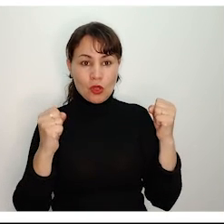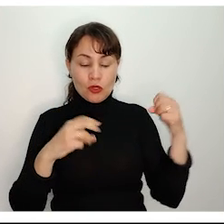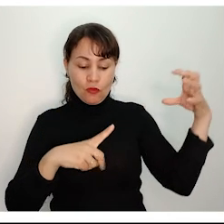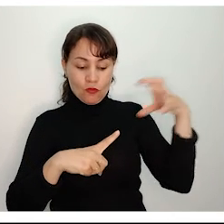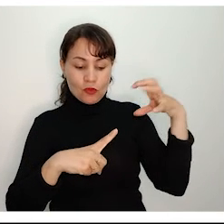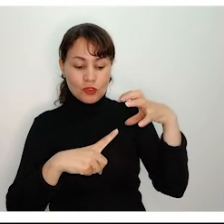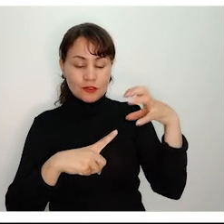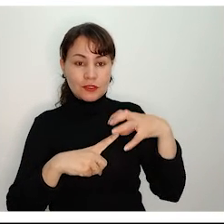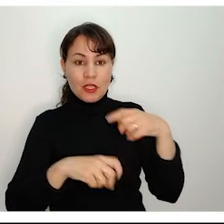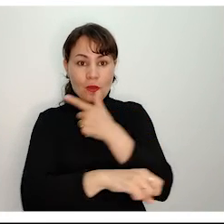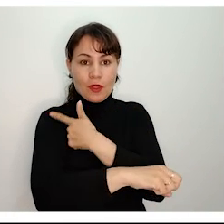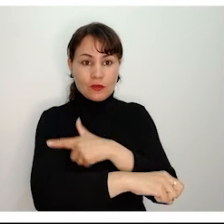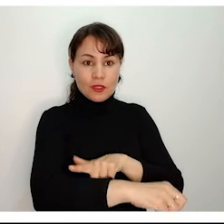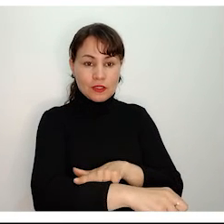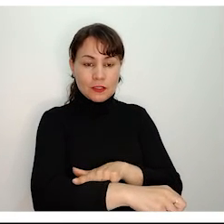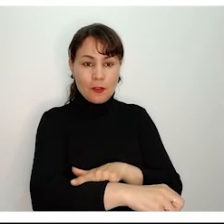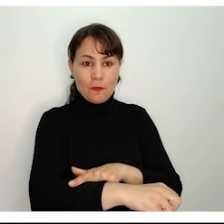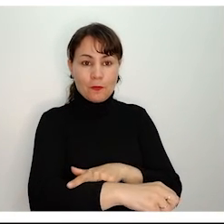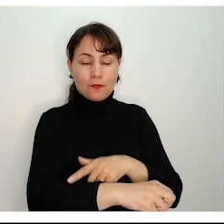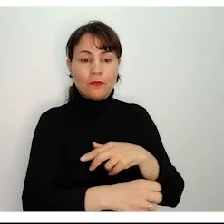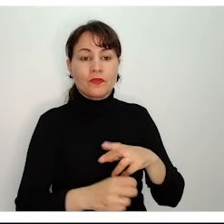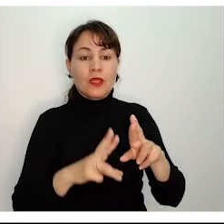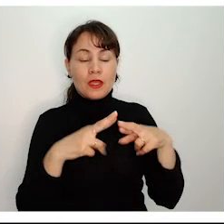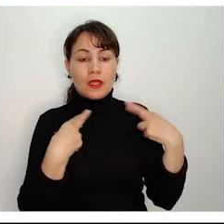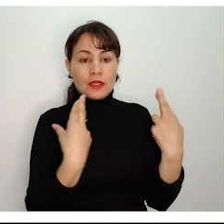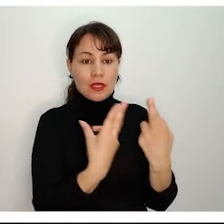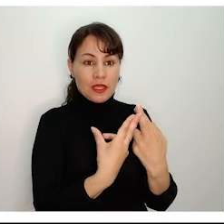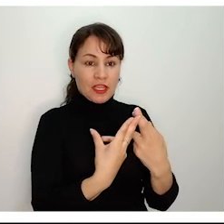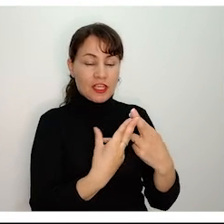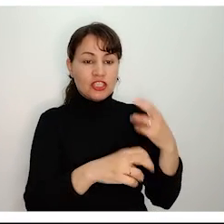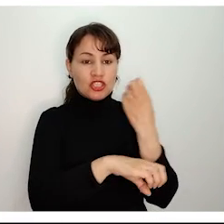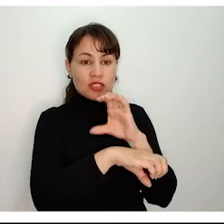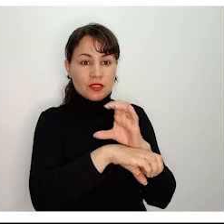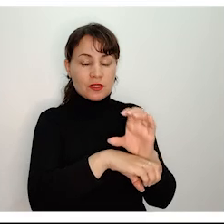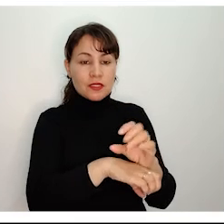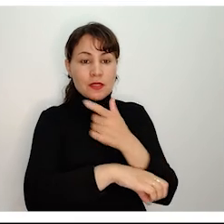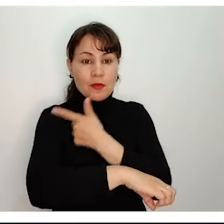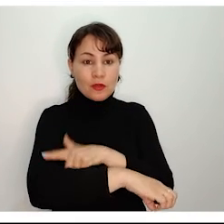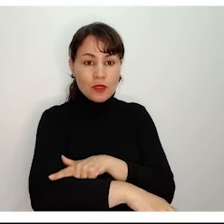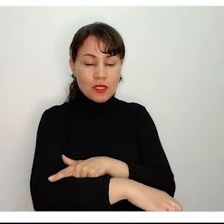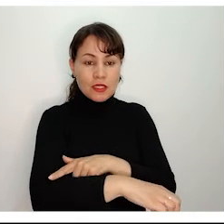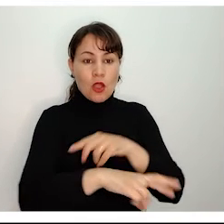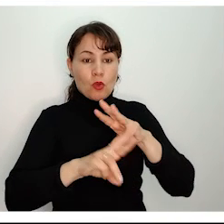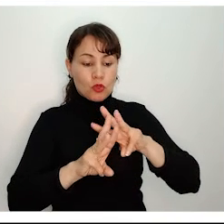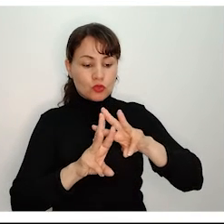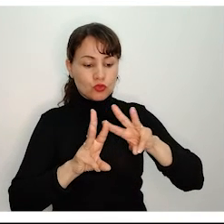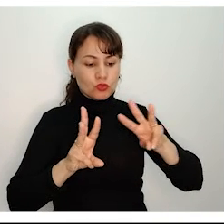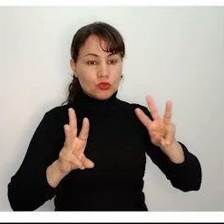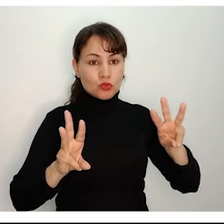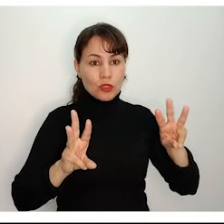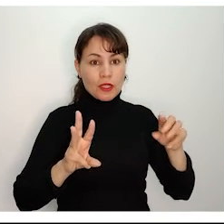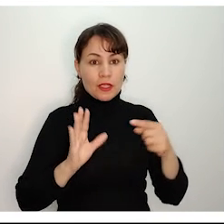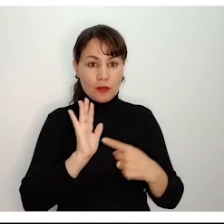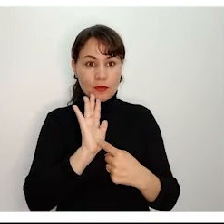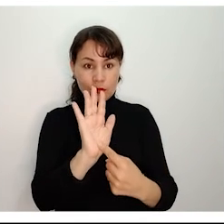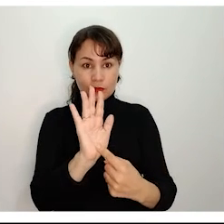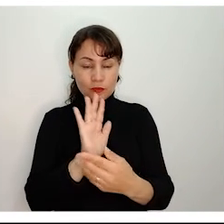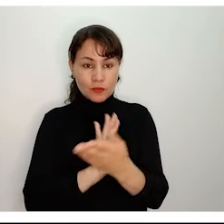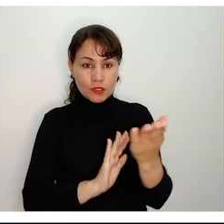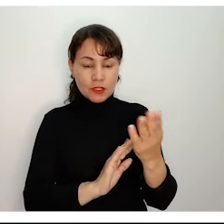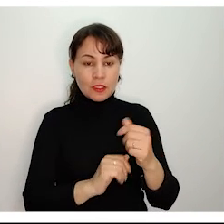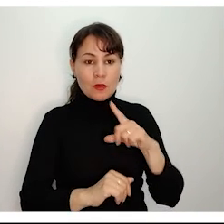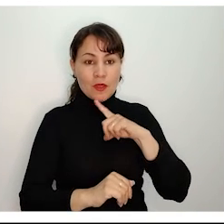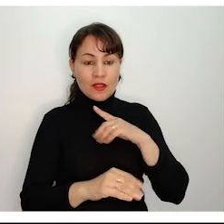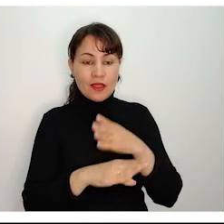Fisiológicos que Influenciam sobre a Educação. É da Rede CPE, Rede Ciência para a Educação, e eu deixo o link aqui